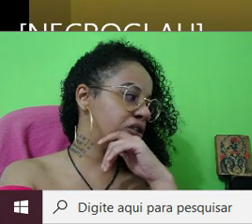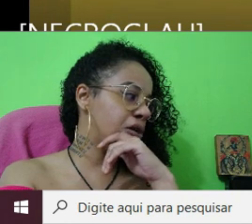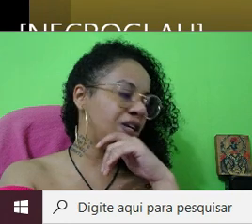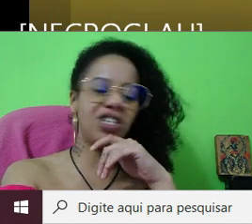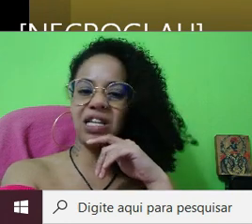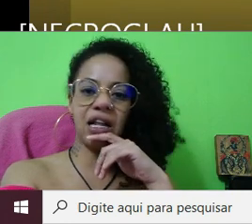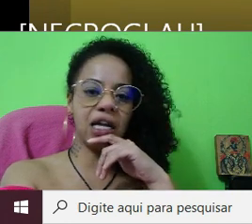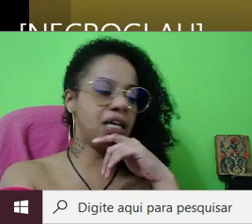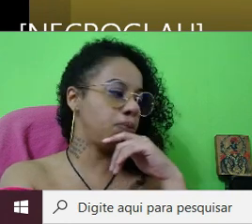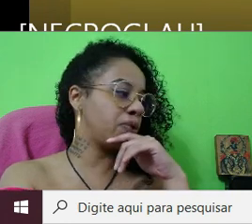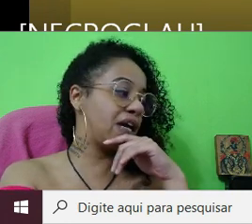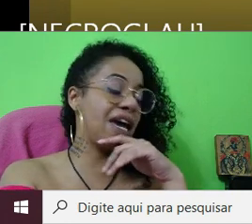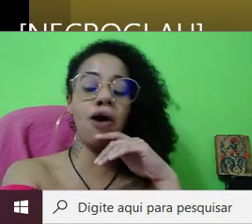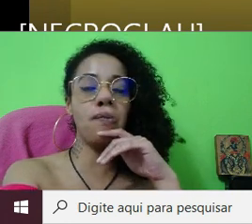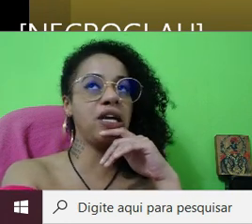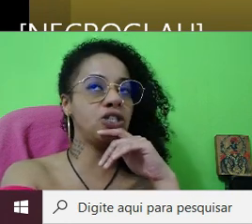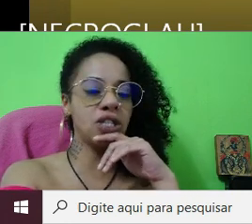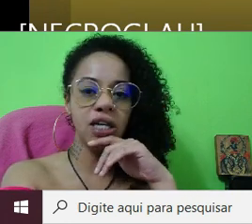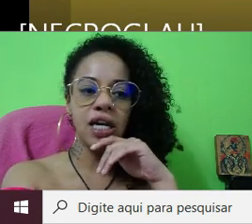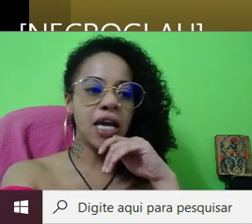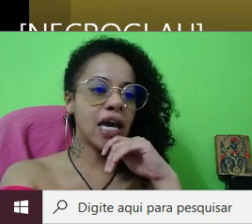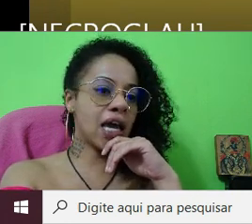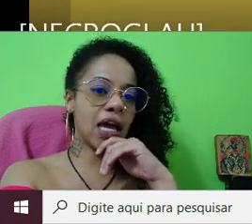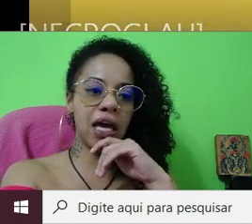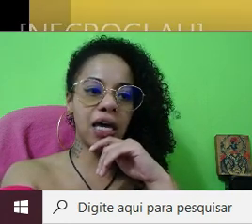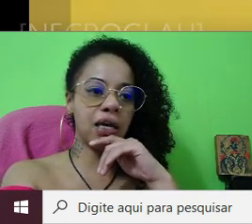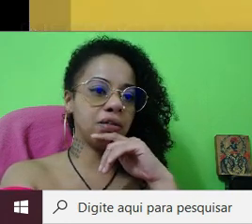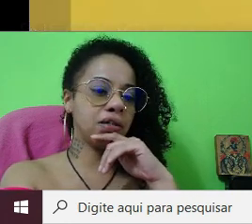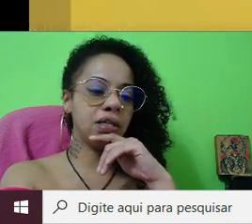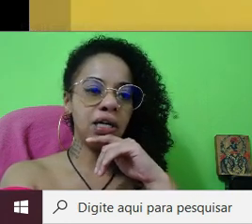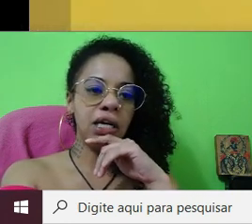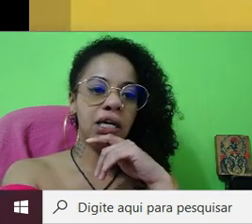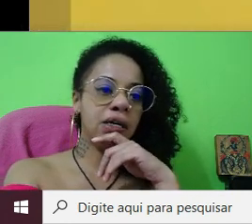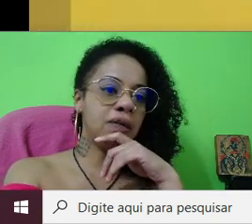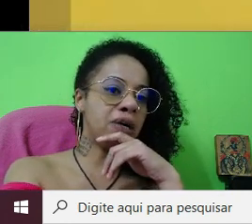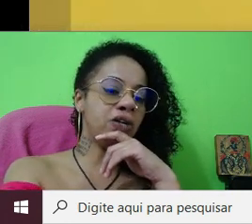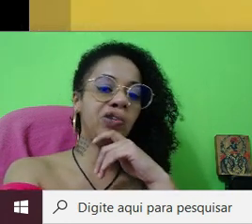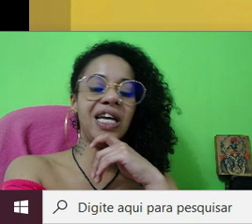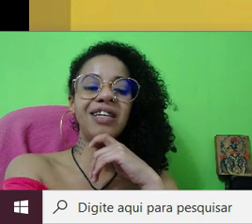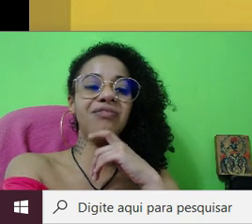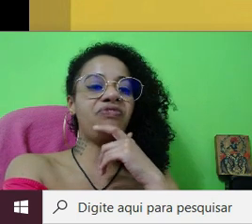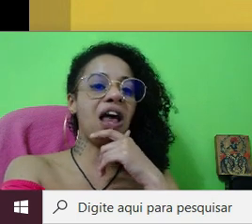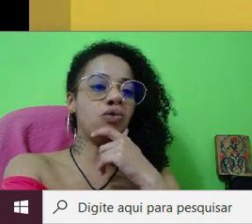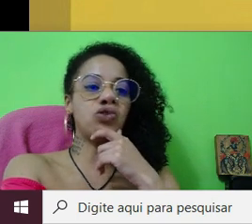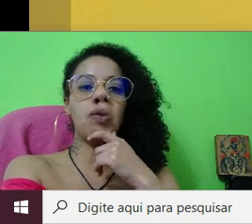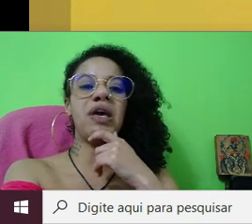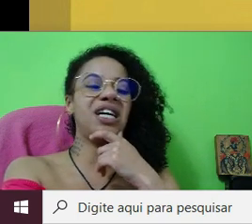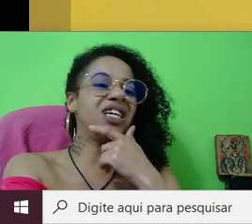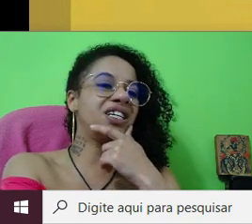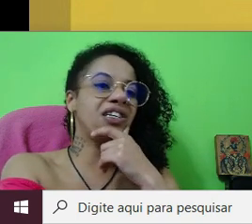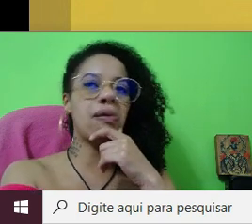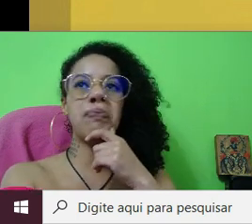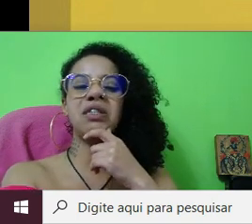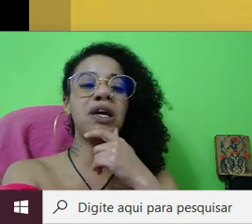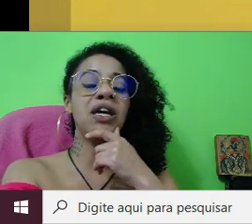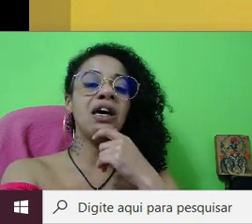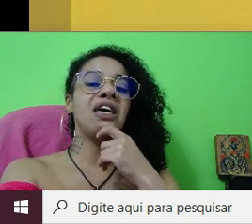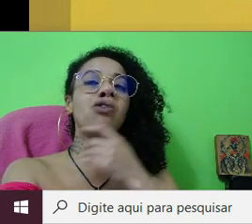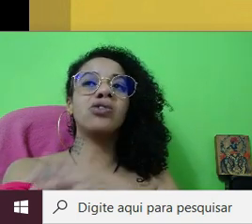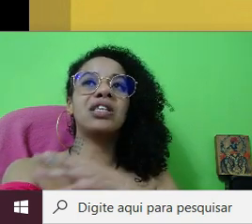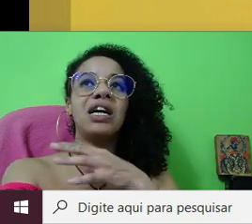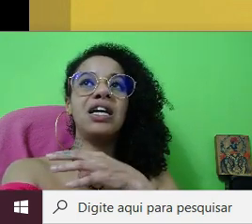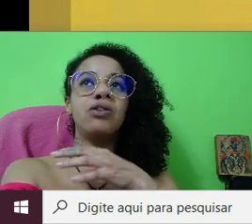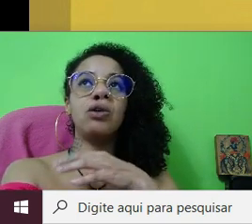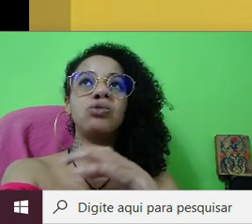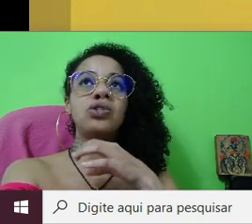Gui eu vou dar uma adiantada aqui porque realmente mano eu nem falo com Soberana perceber